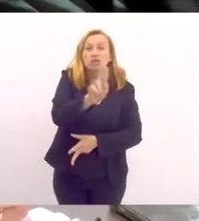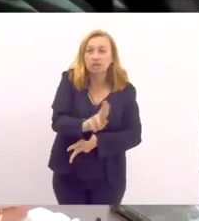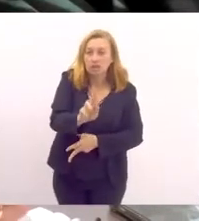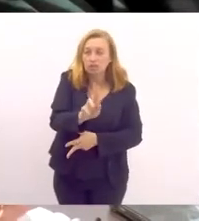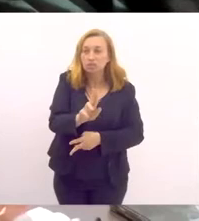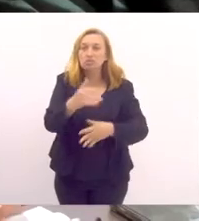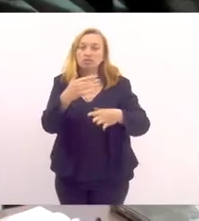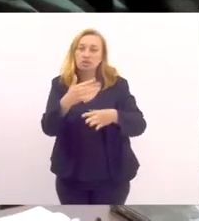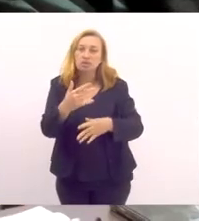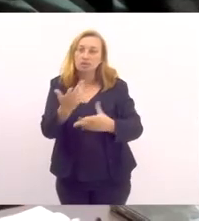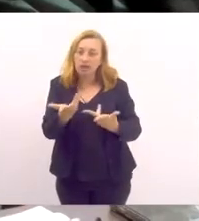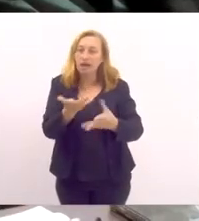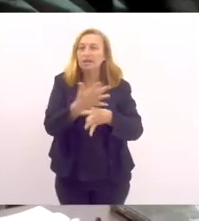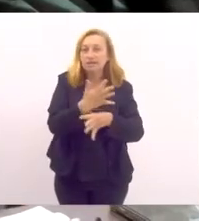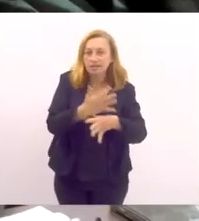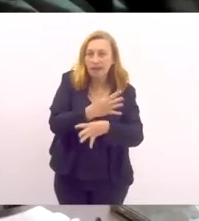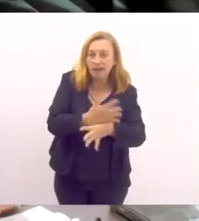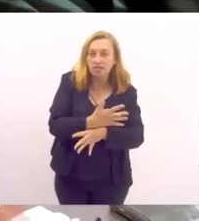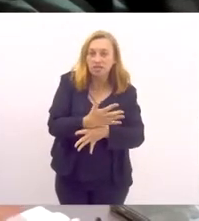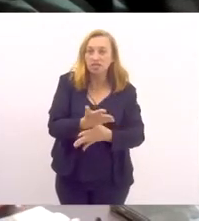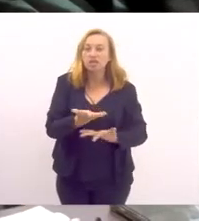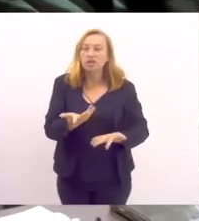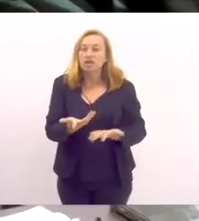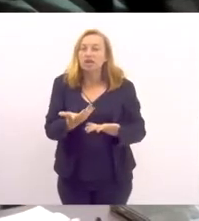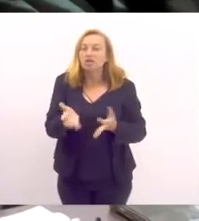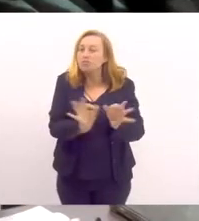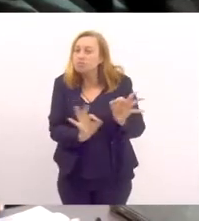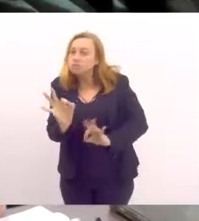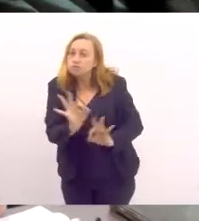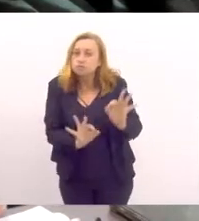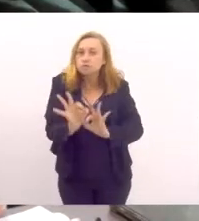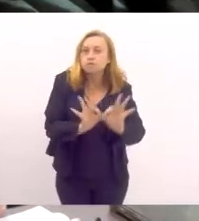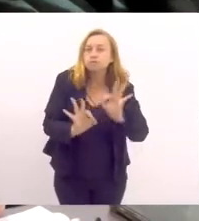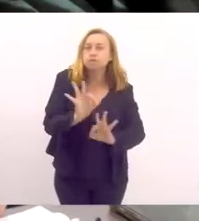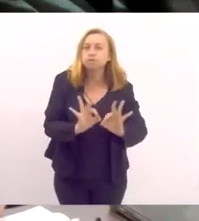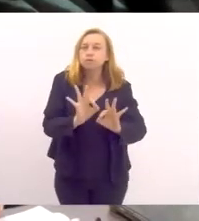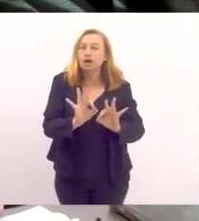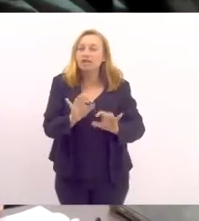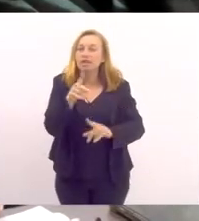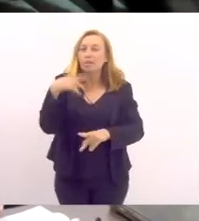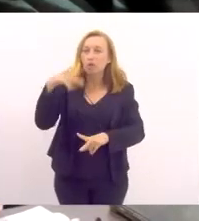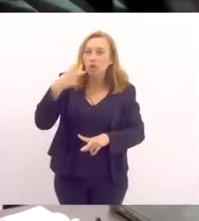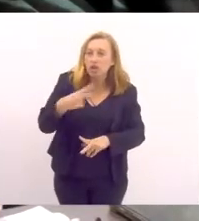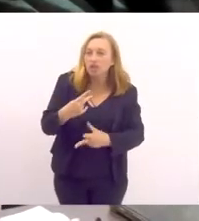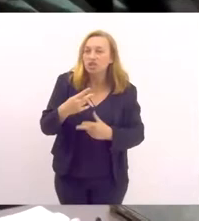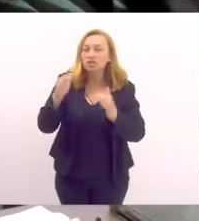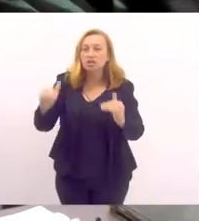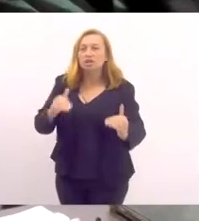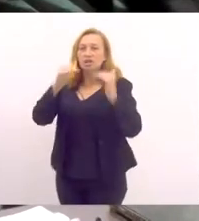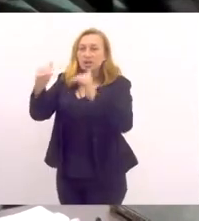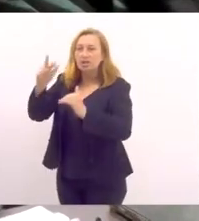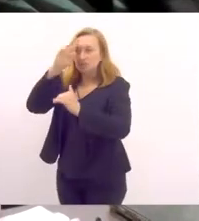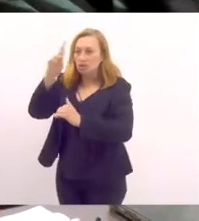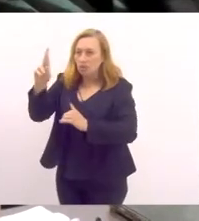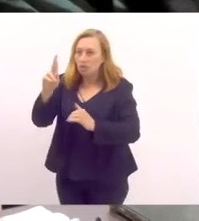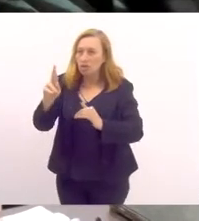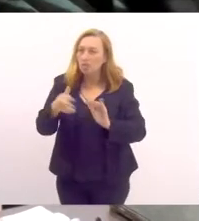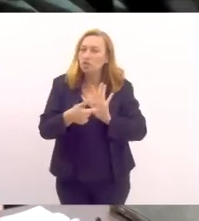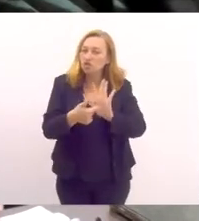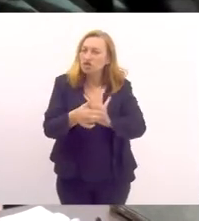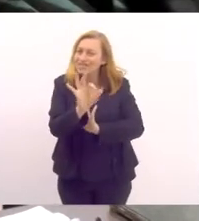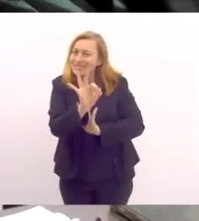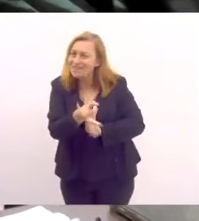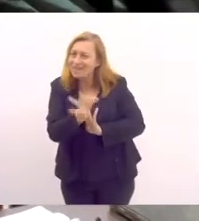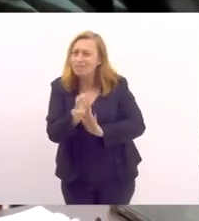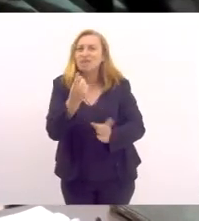a cidade. Então, esse planejamento, essa política que Vossa Excelência está aqui muito